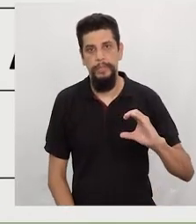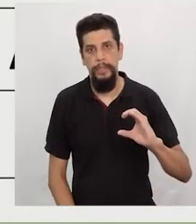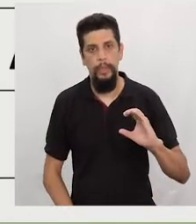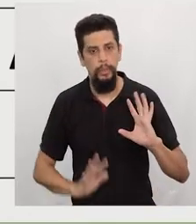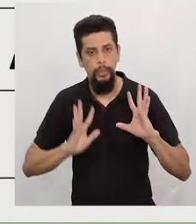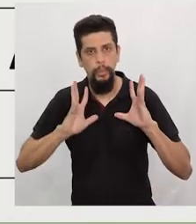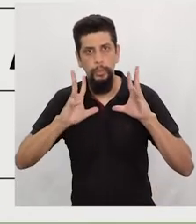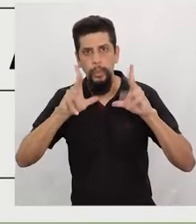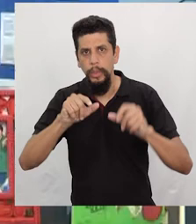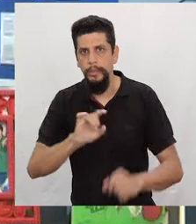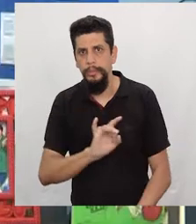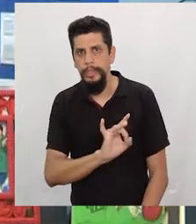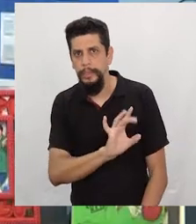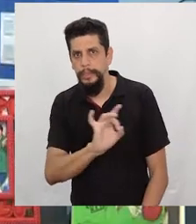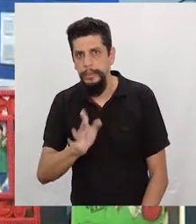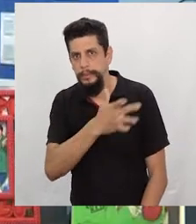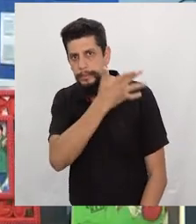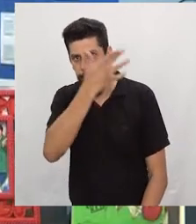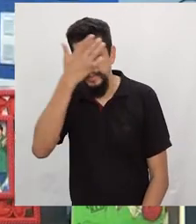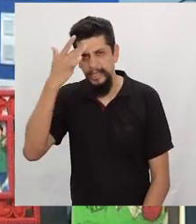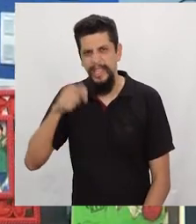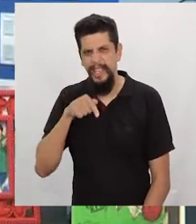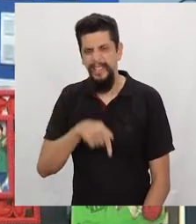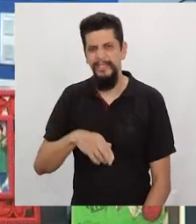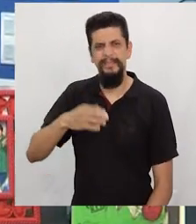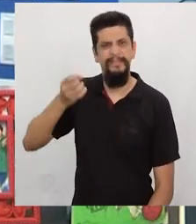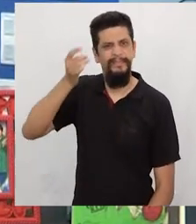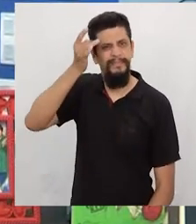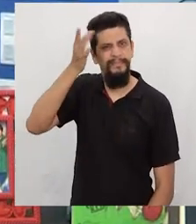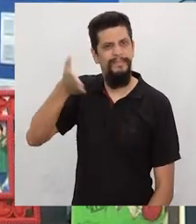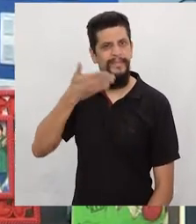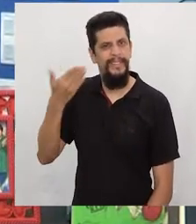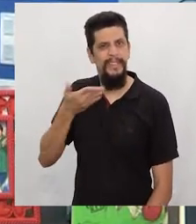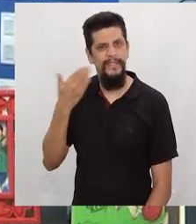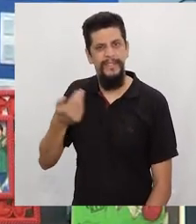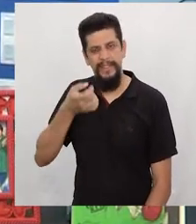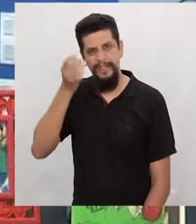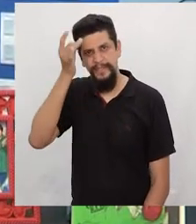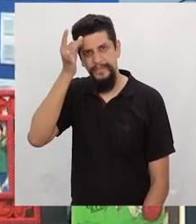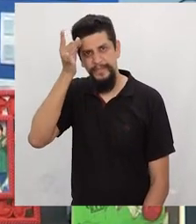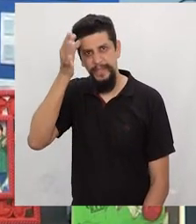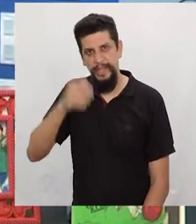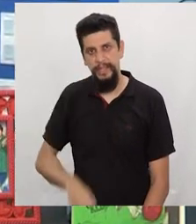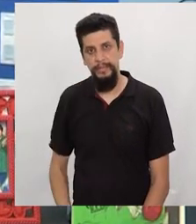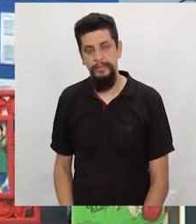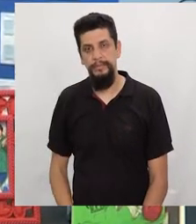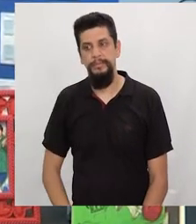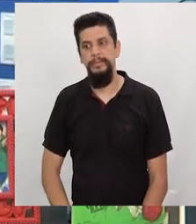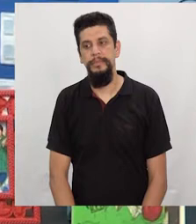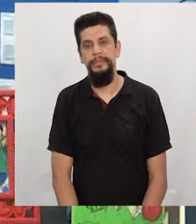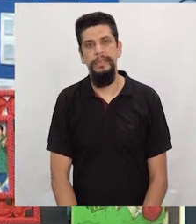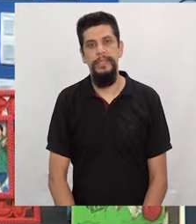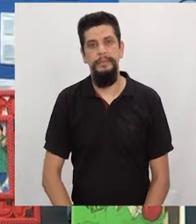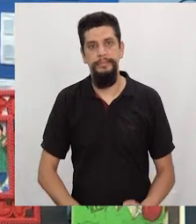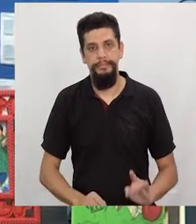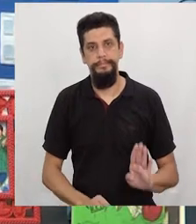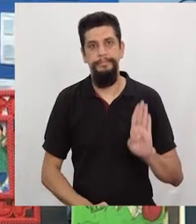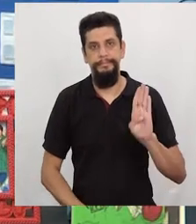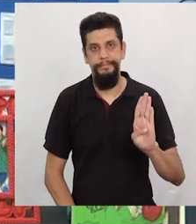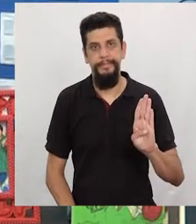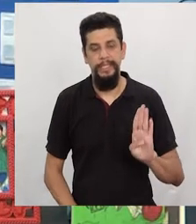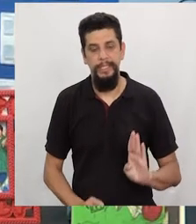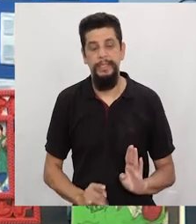um. Essa ficou fácil porque a professora até falou um pouquinho antes, né? Ah, essa foi de graça. Detetives do Prédio